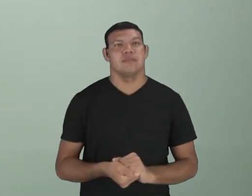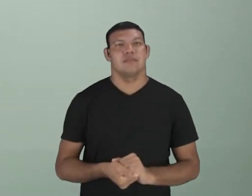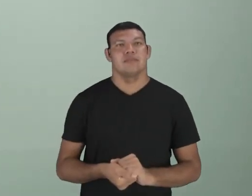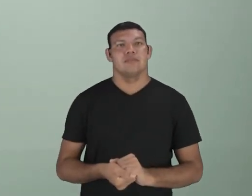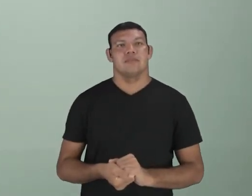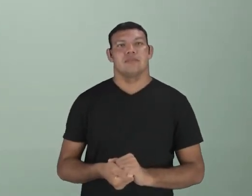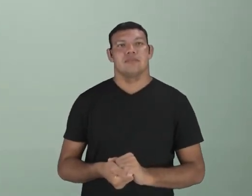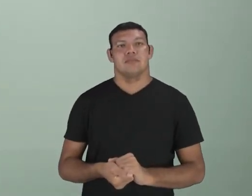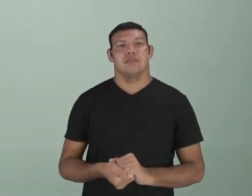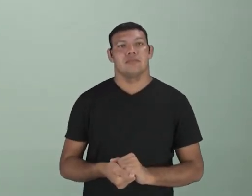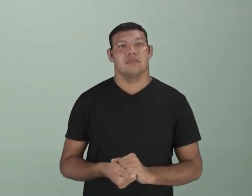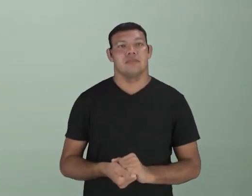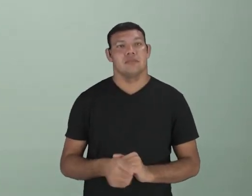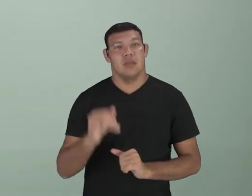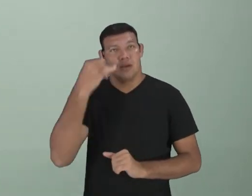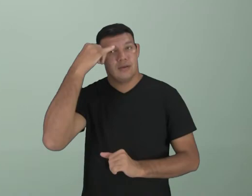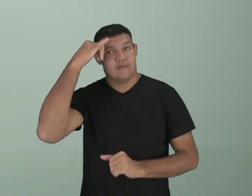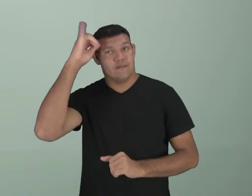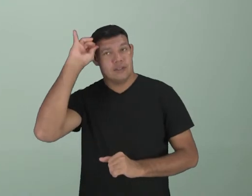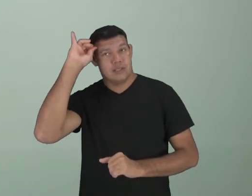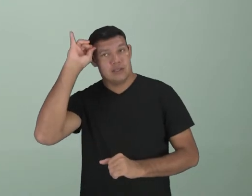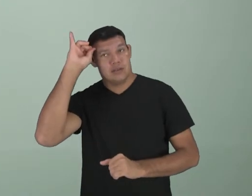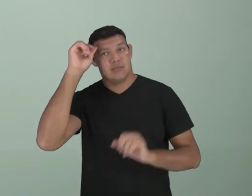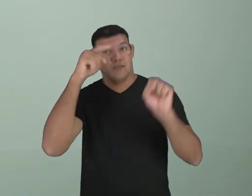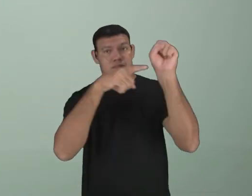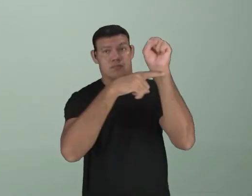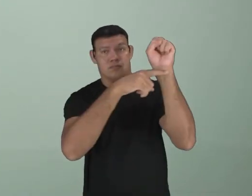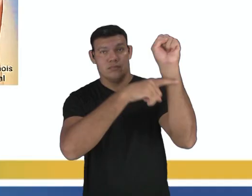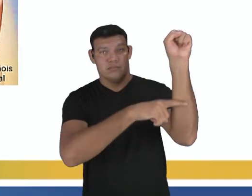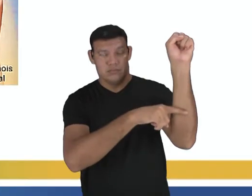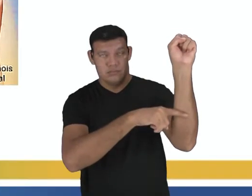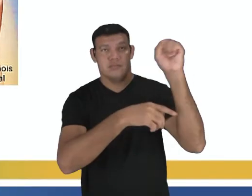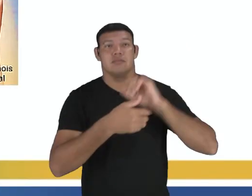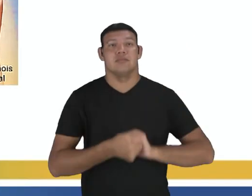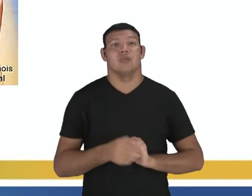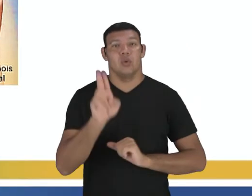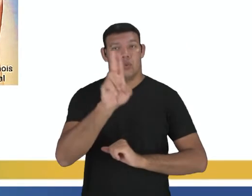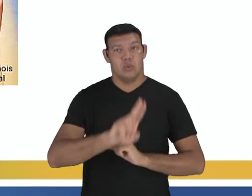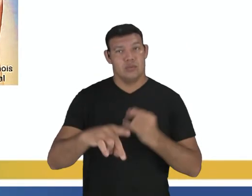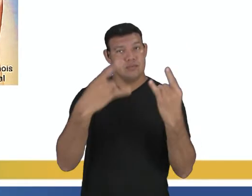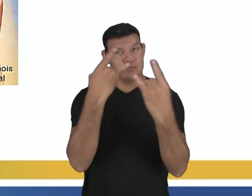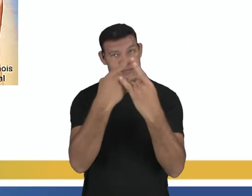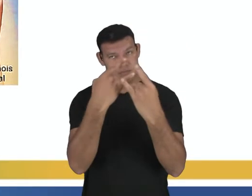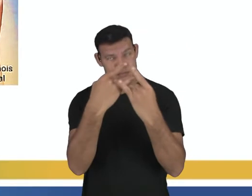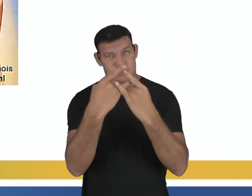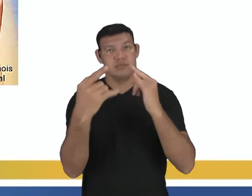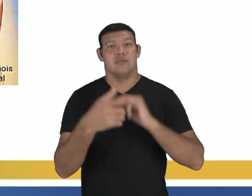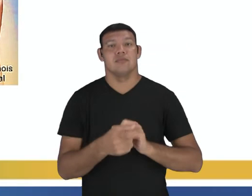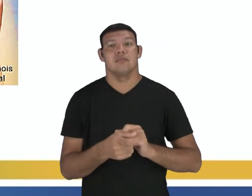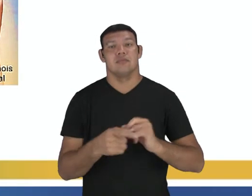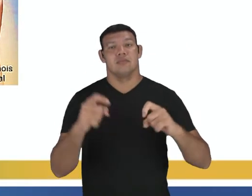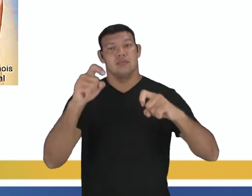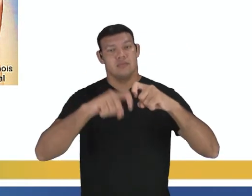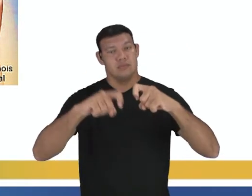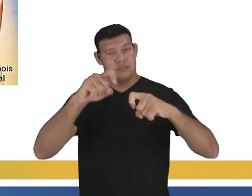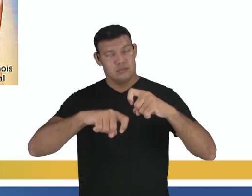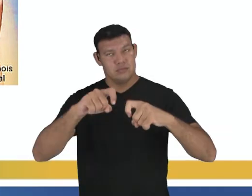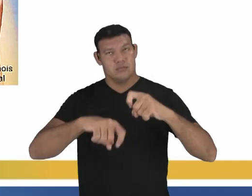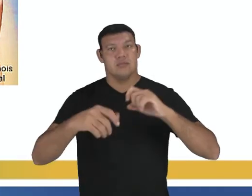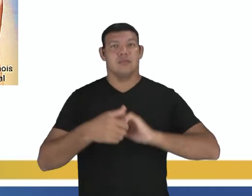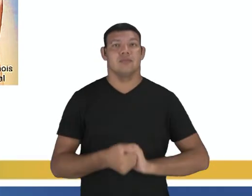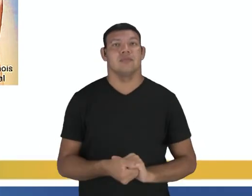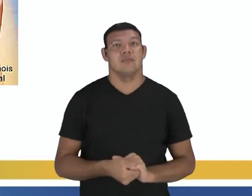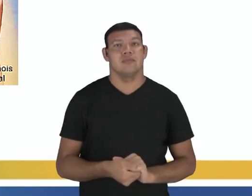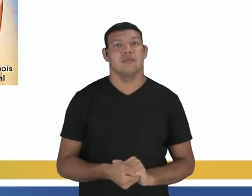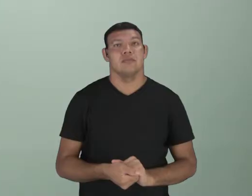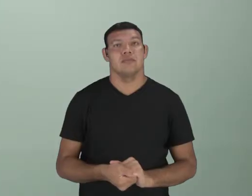tá? Como você se protege, né, da sífilis? É através do uso de preservativos nas